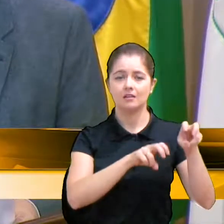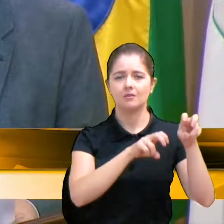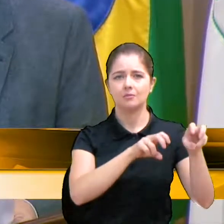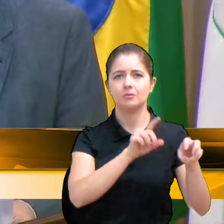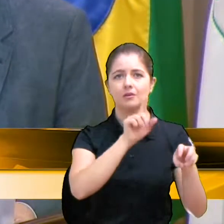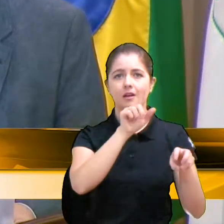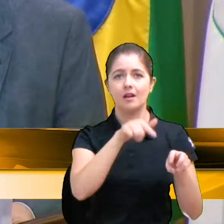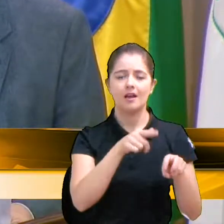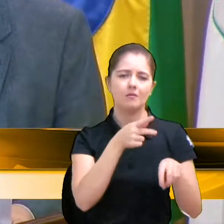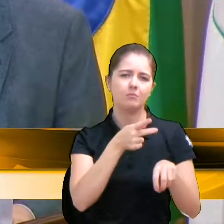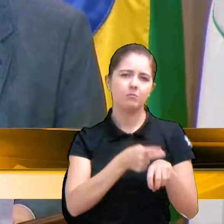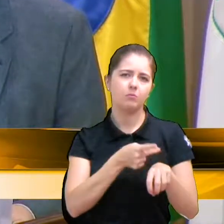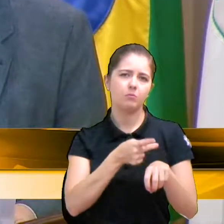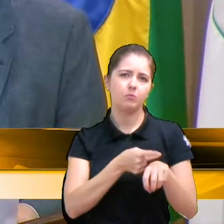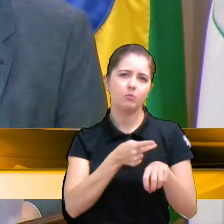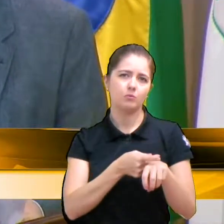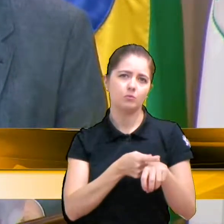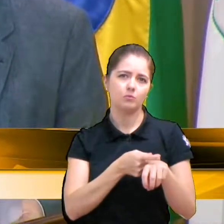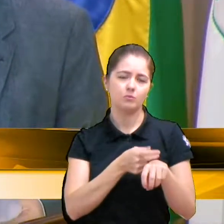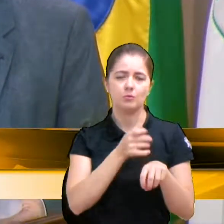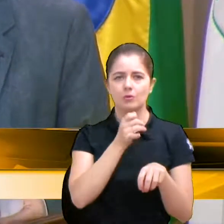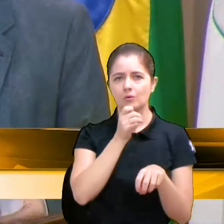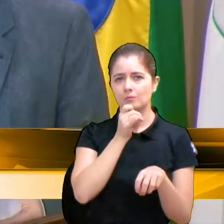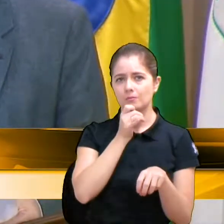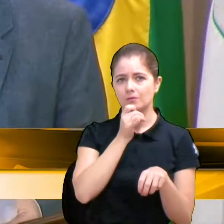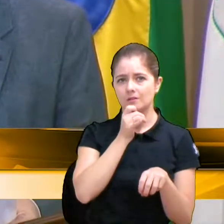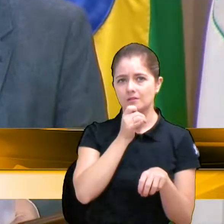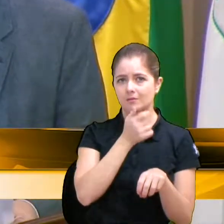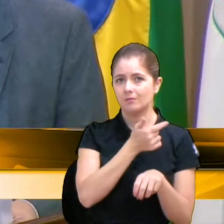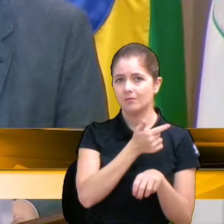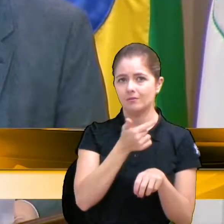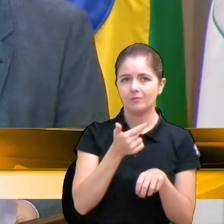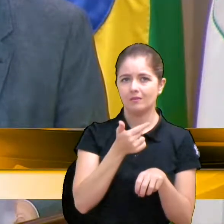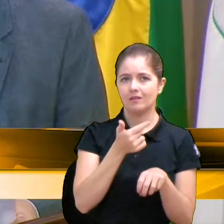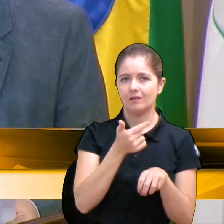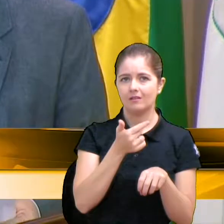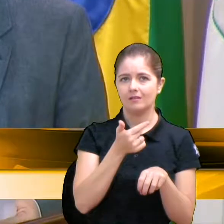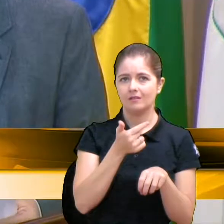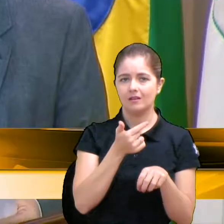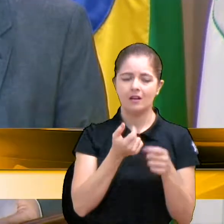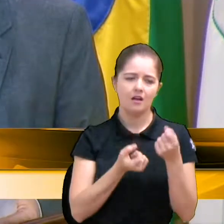da entre-safra, quando não se tem certos produtos.